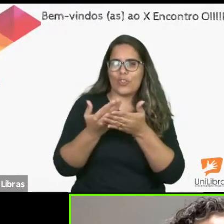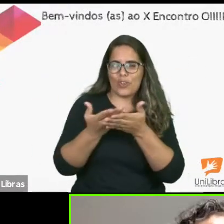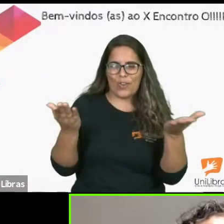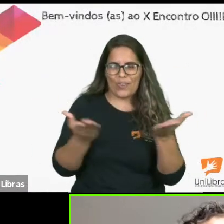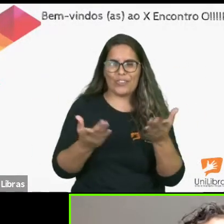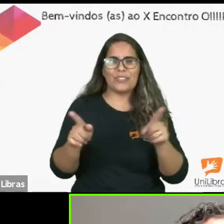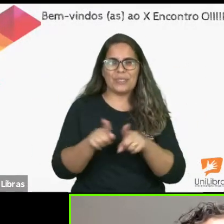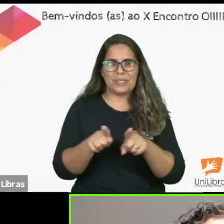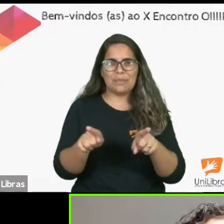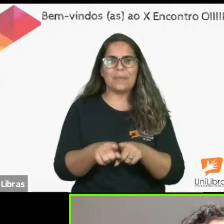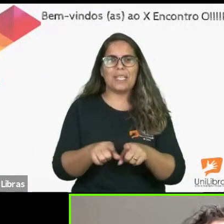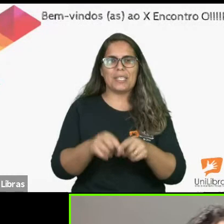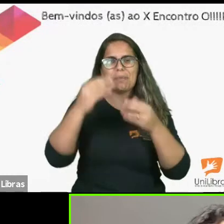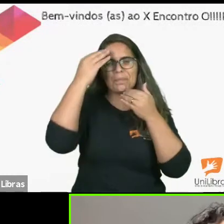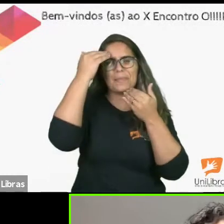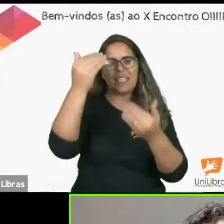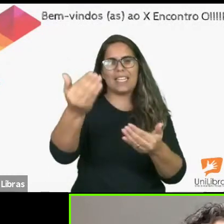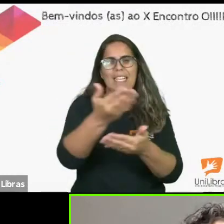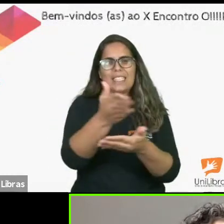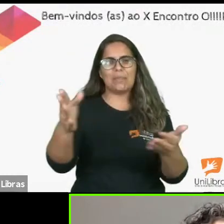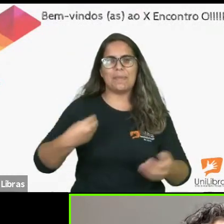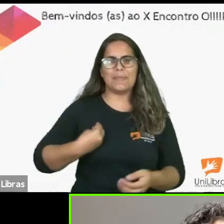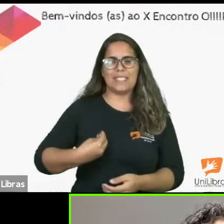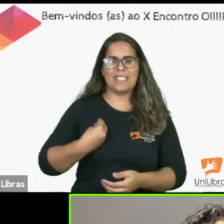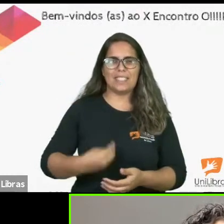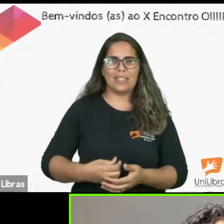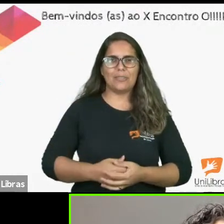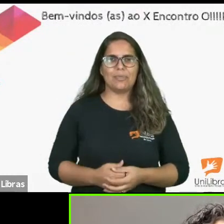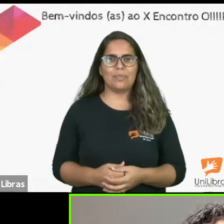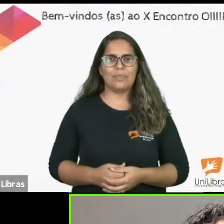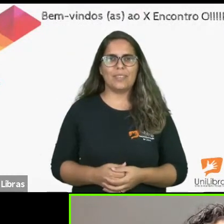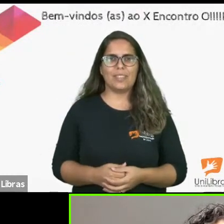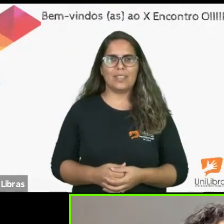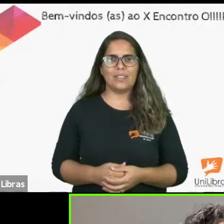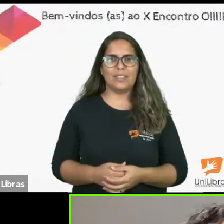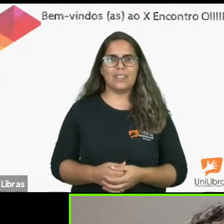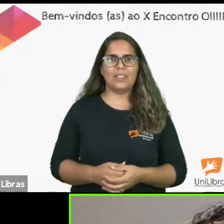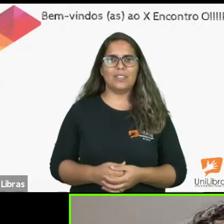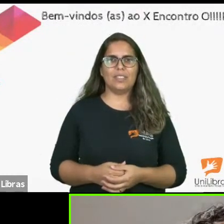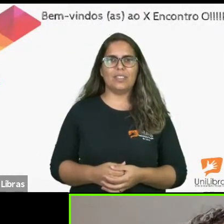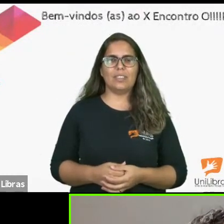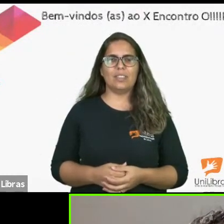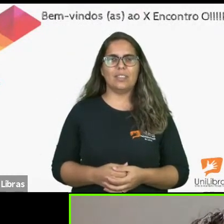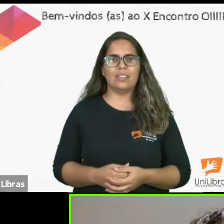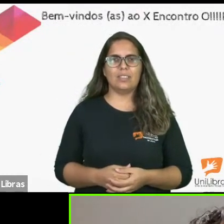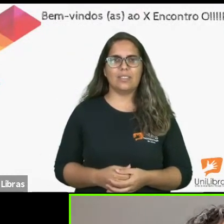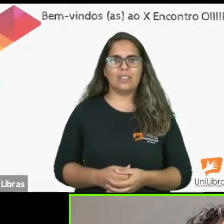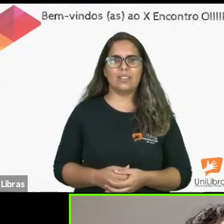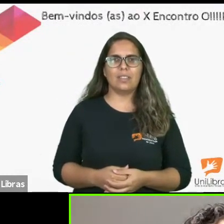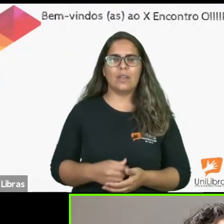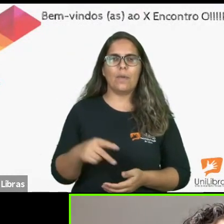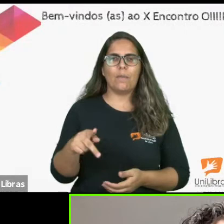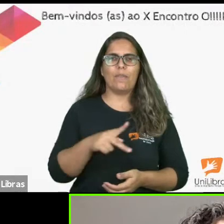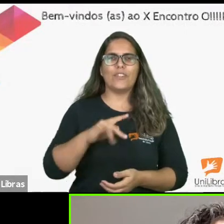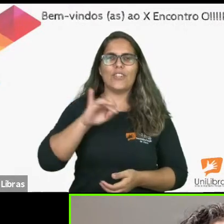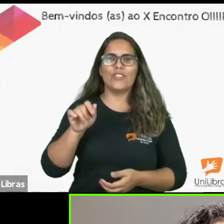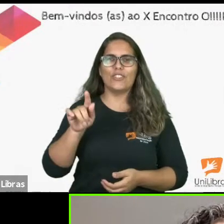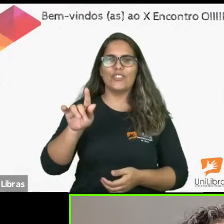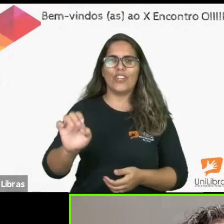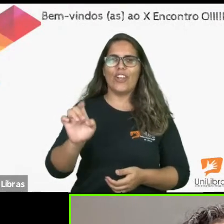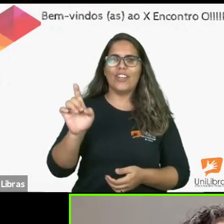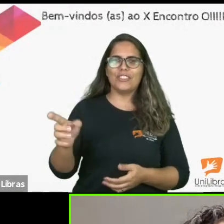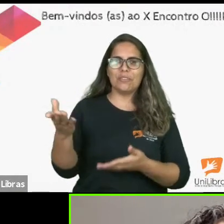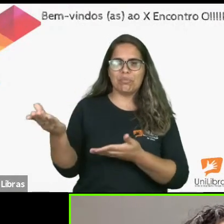também. Obrigada pela presença de todos. E passo então a palavra ao professor Jorge Podoses para as